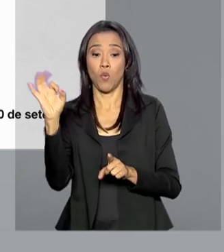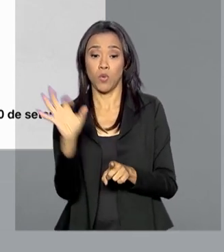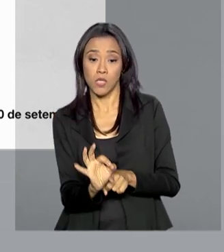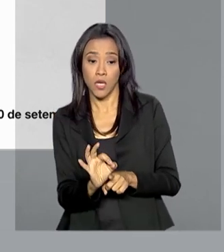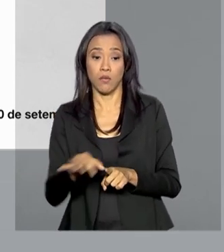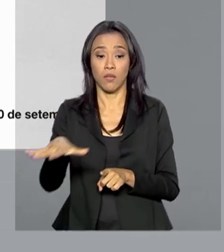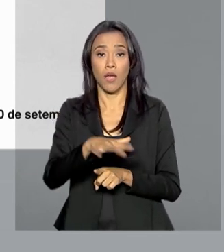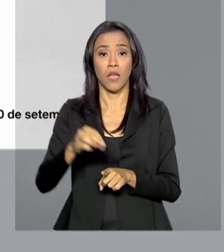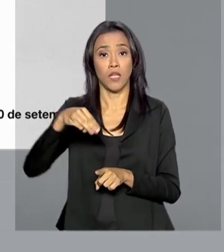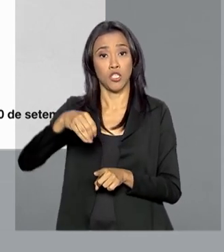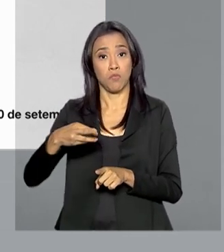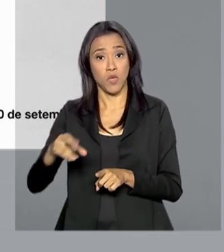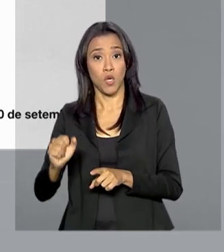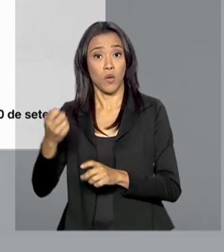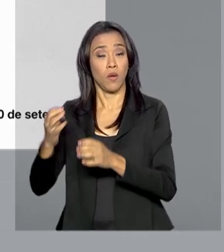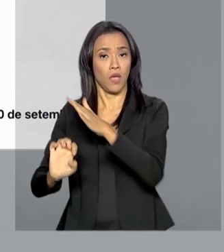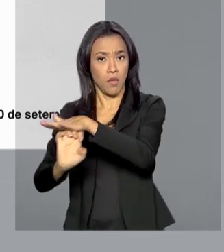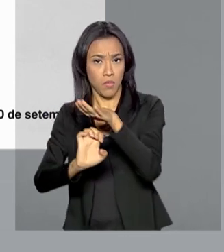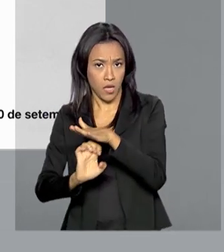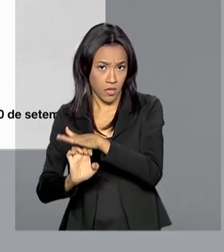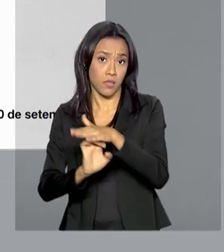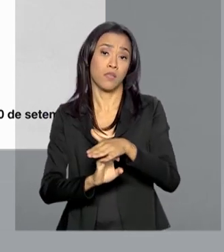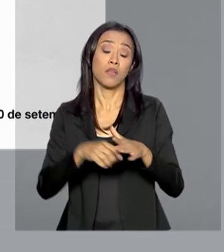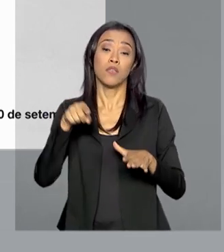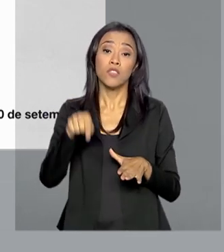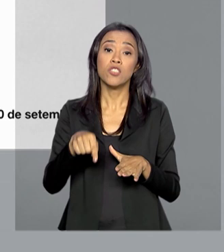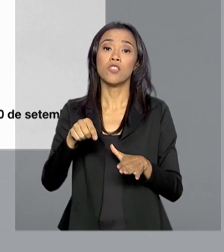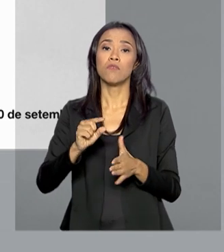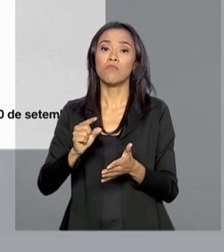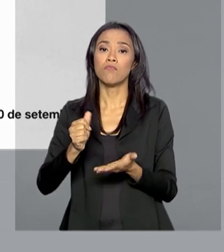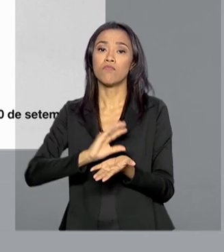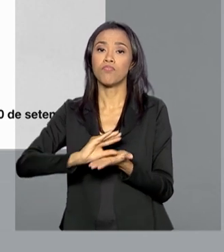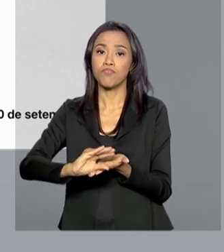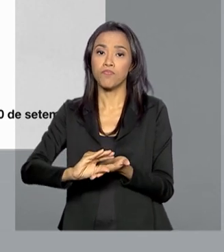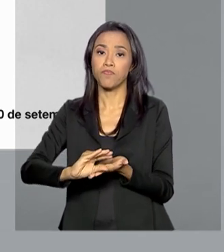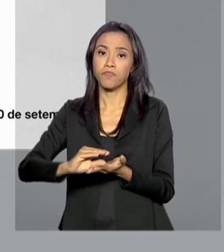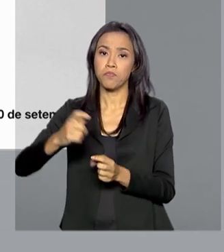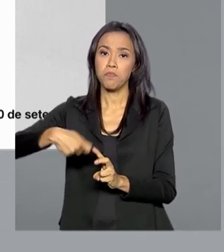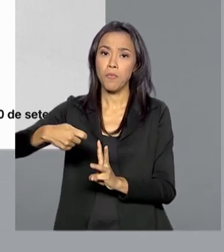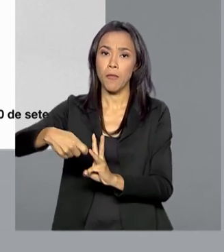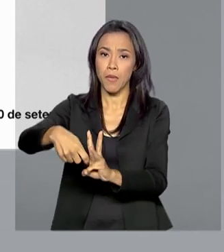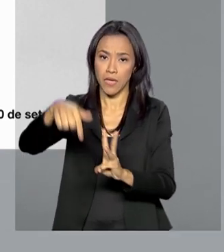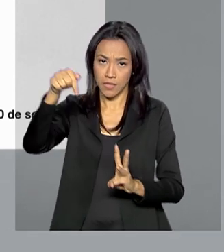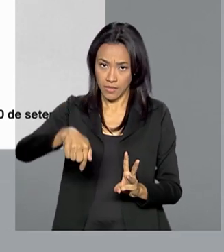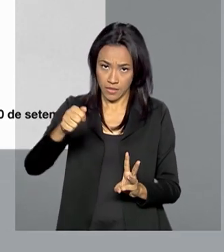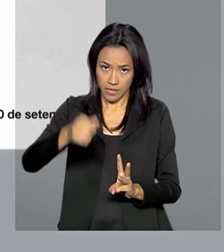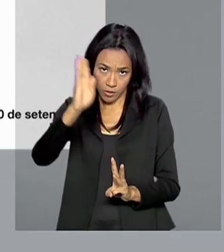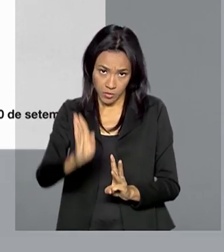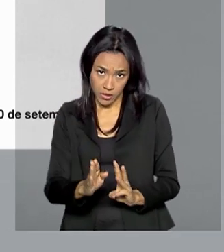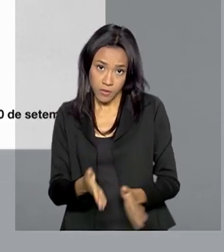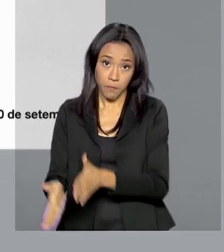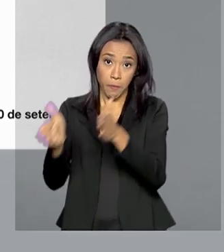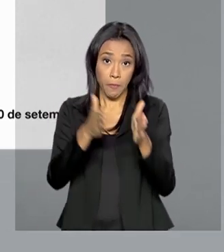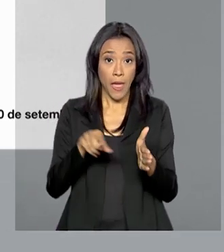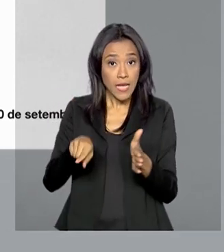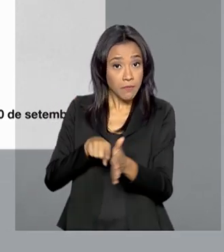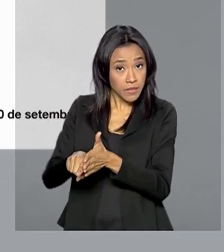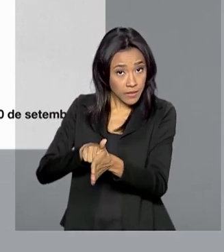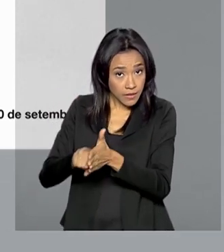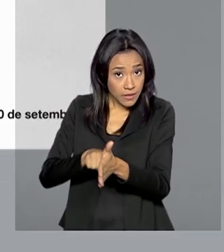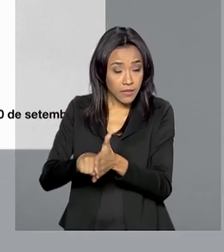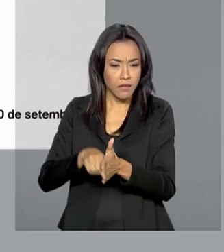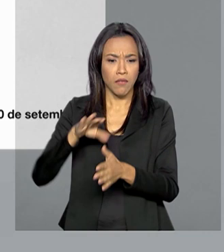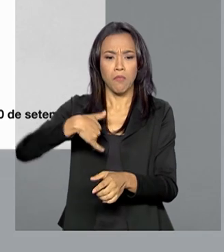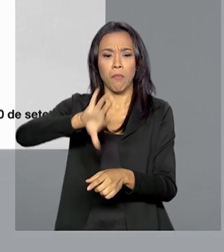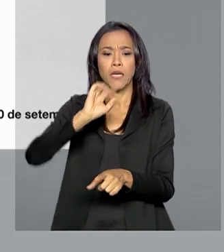e pequenos empresários brasileiros de investir nos próximos meses aqui no Brasil. A pesquisa foi realizada com mais